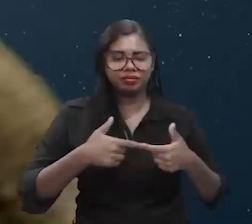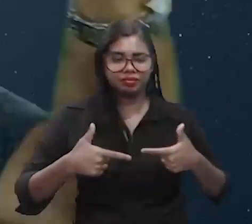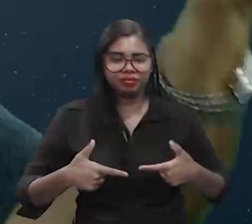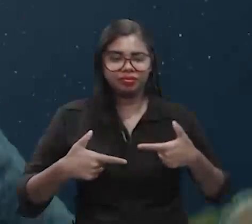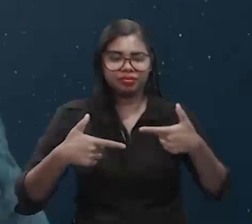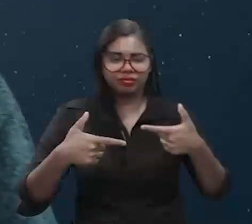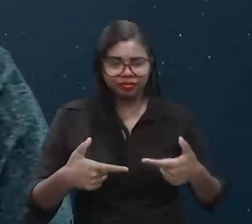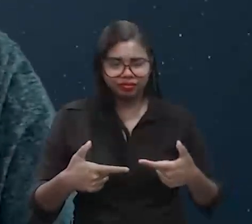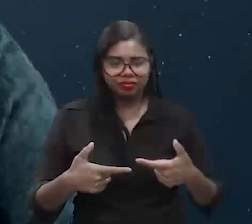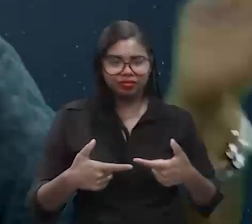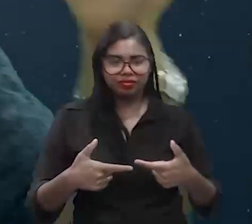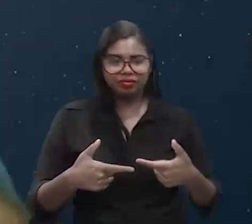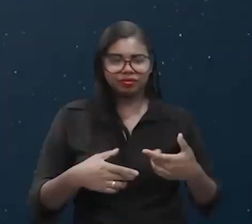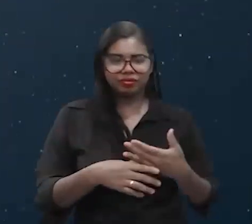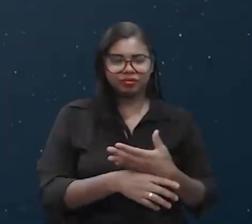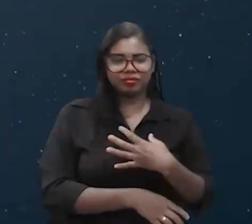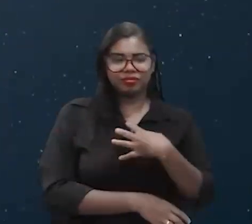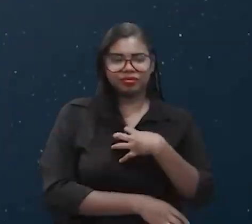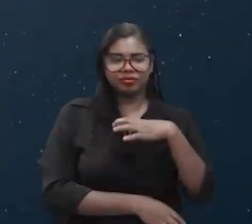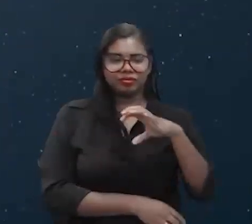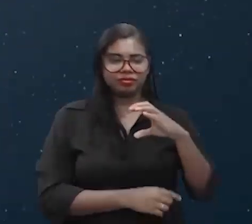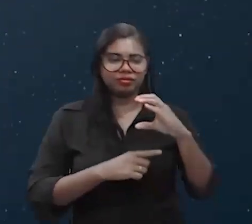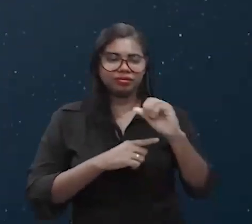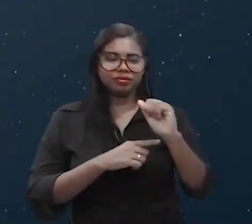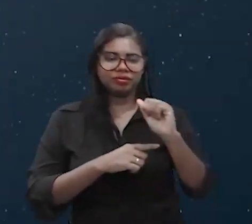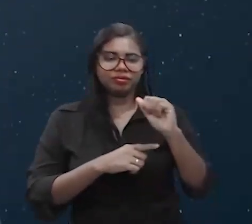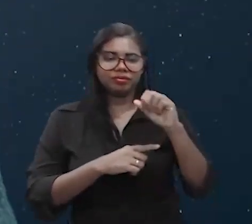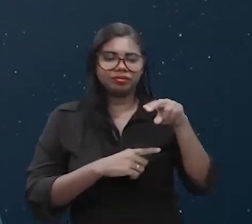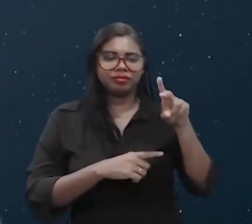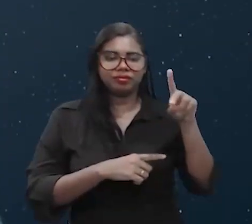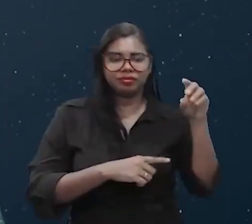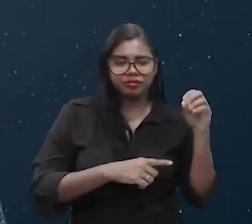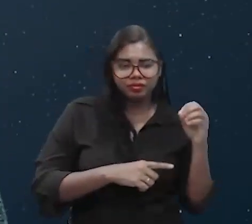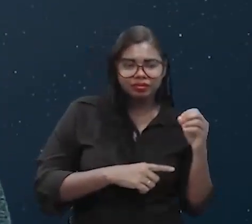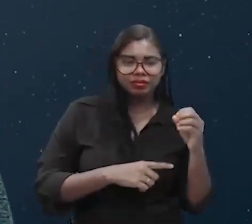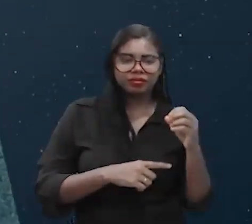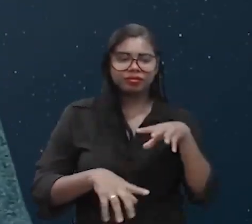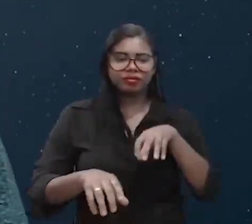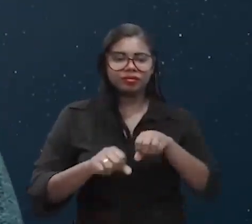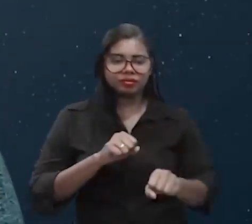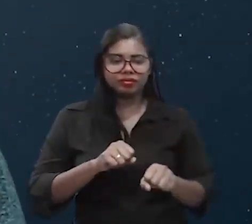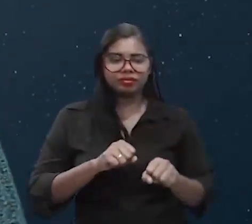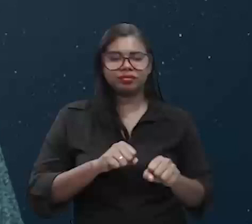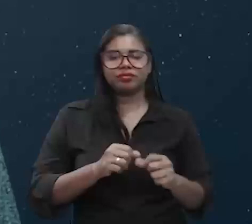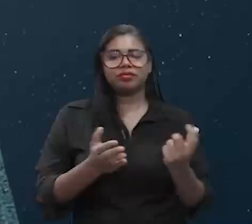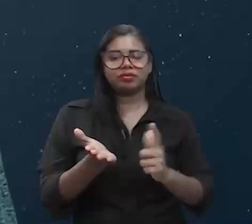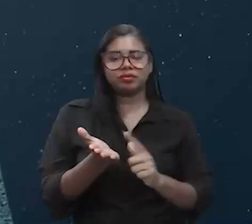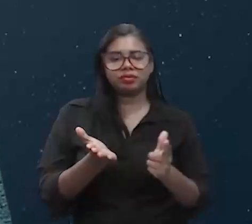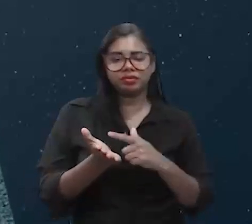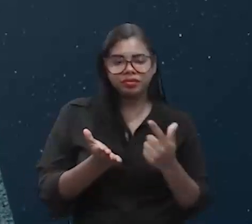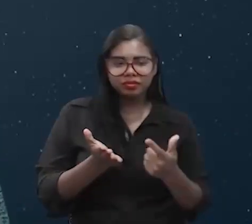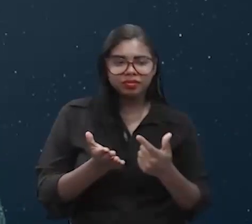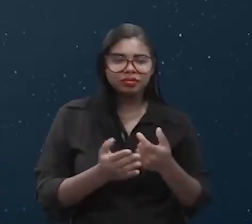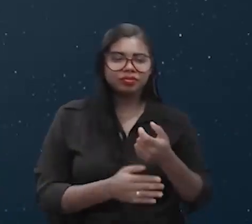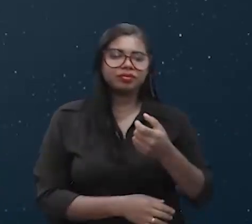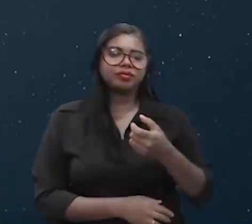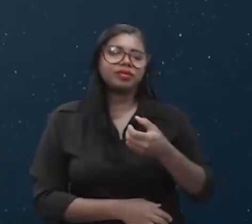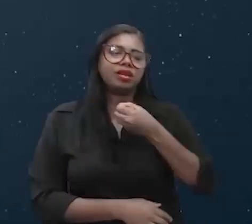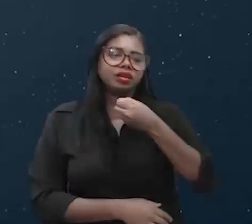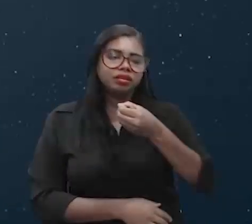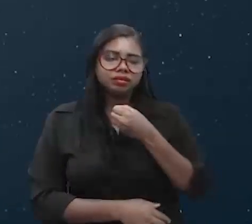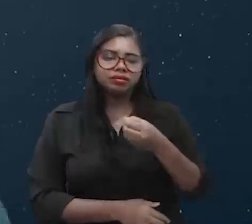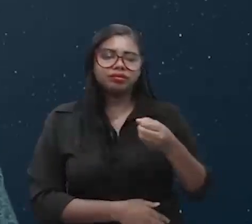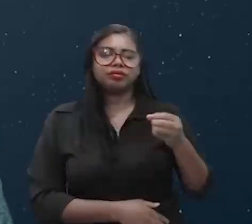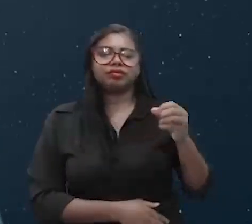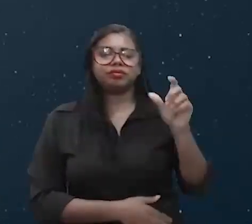transformado de jornalismo para a literatura, ele dá um tom, né, literário. Mas também é interessante porque ele não